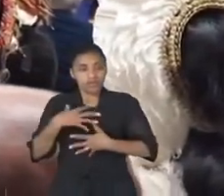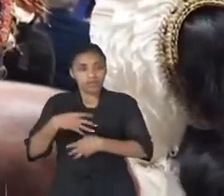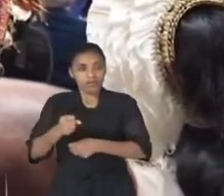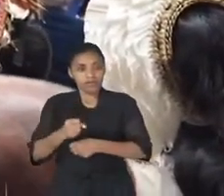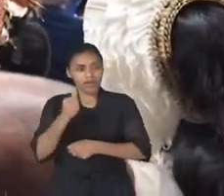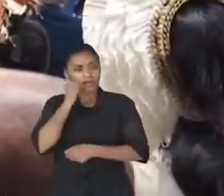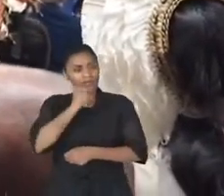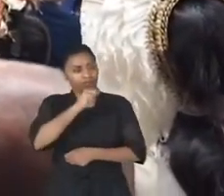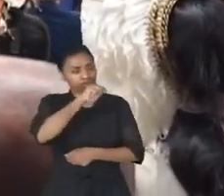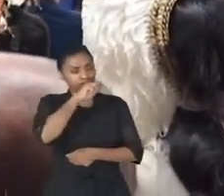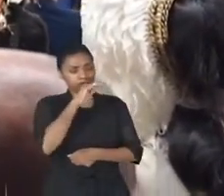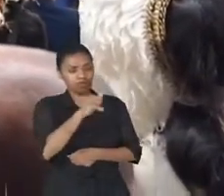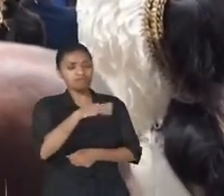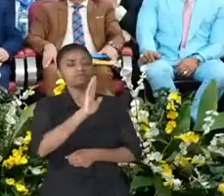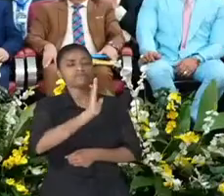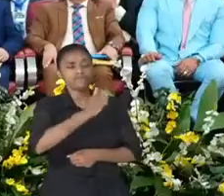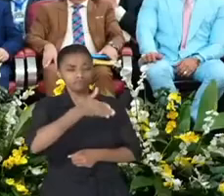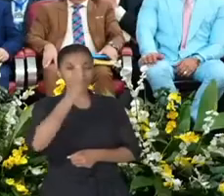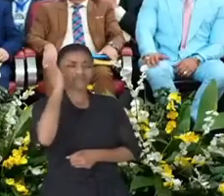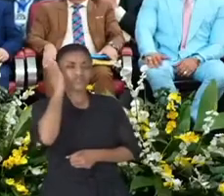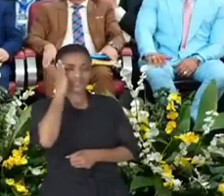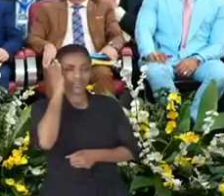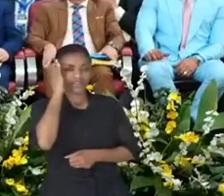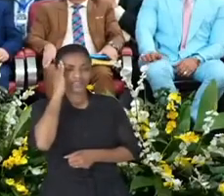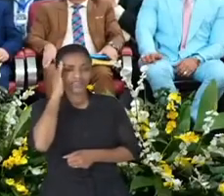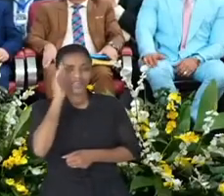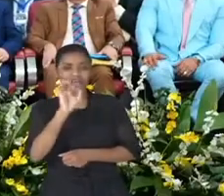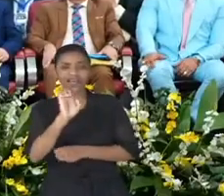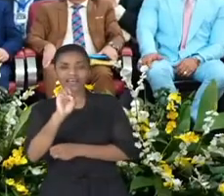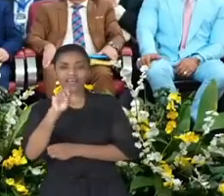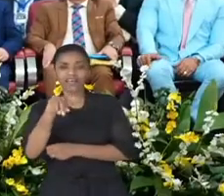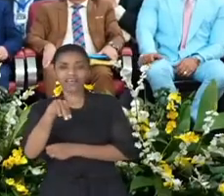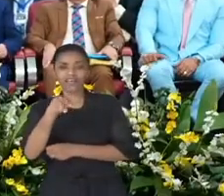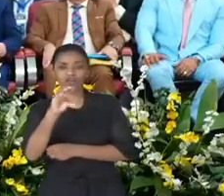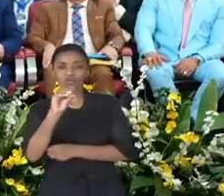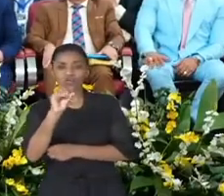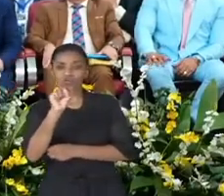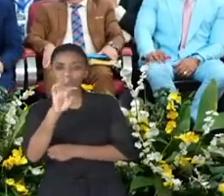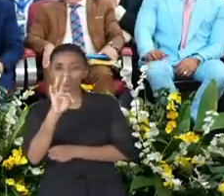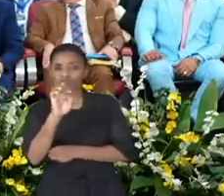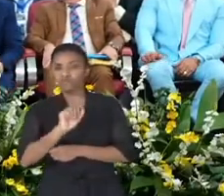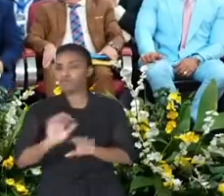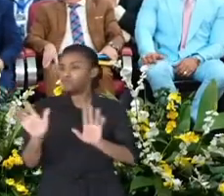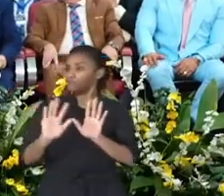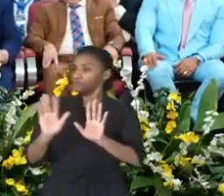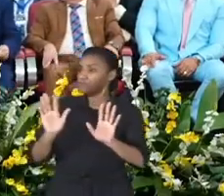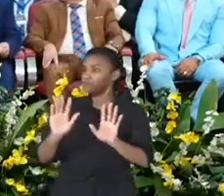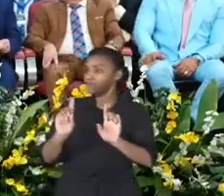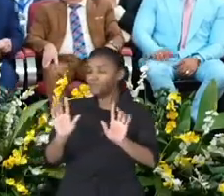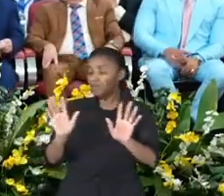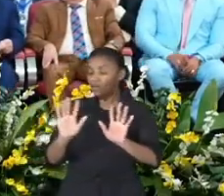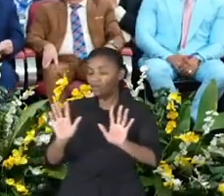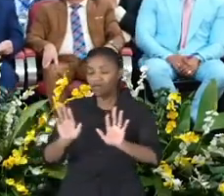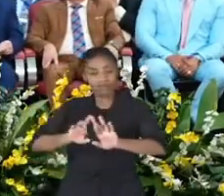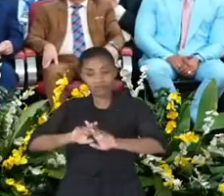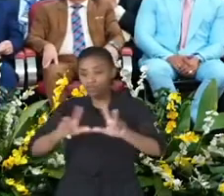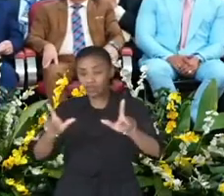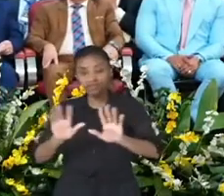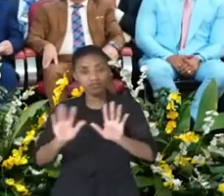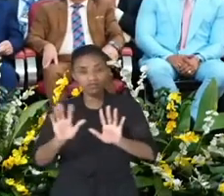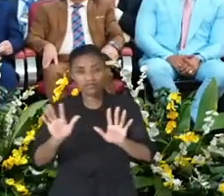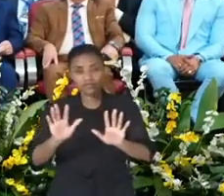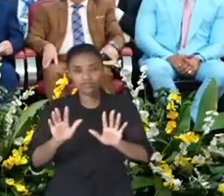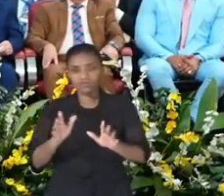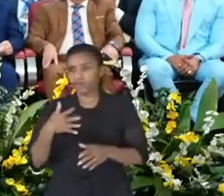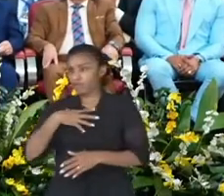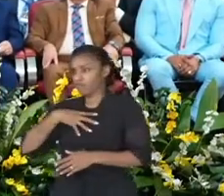Aí minha mãe falou para mim, já sei, é encosto. Eu falei, não, encosto não. Ela